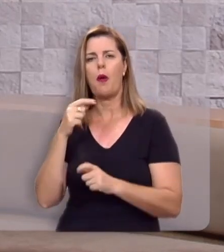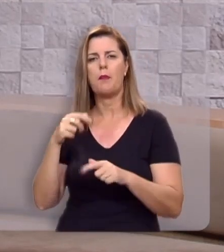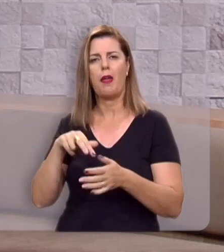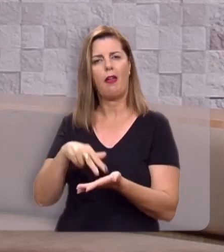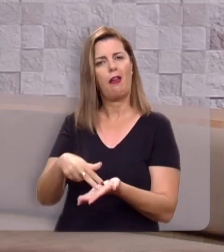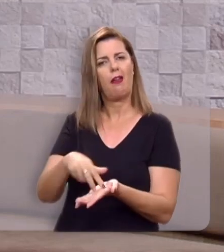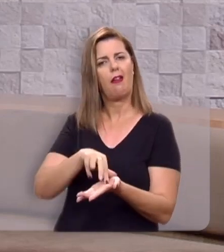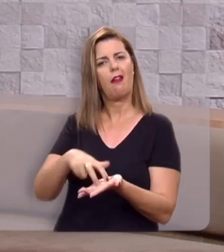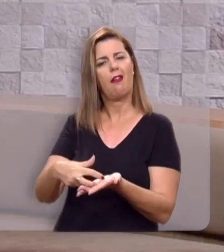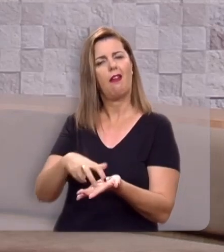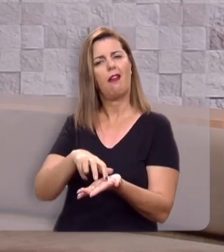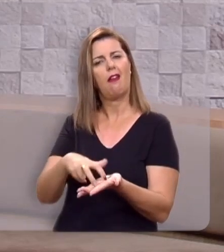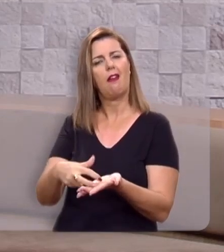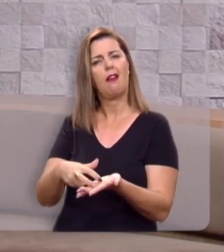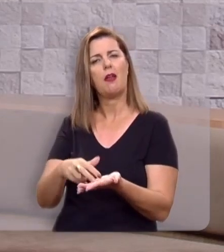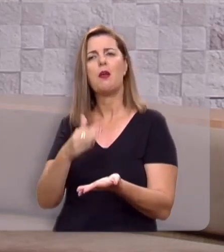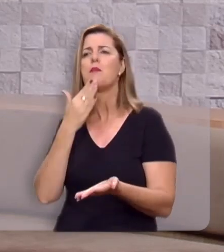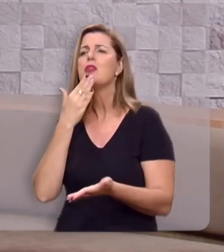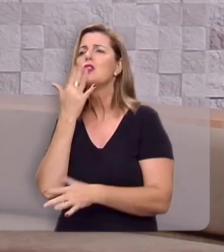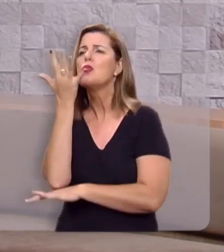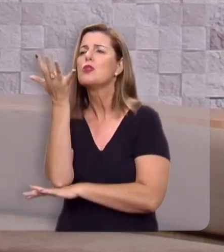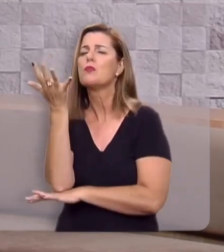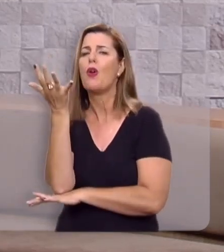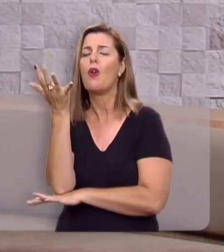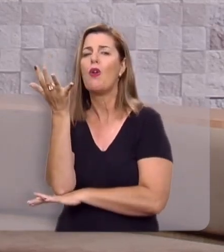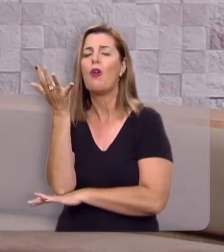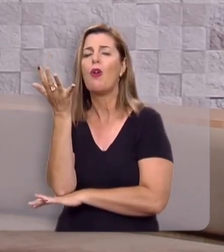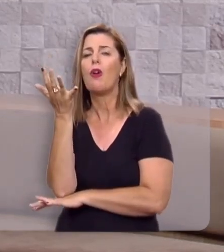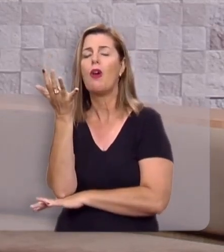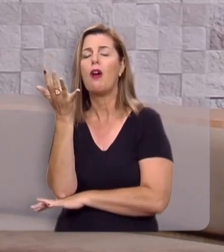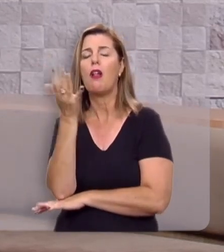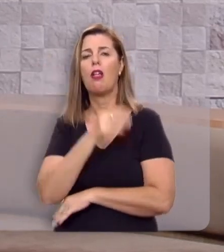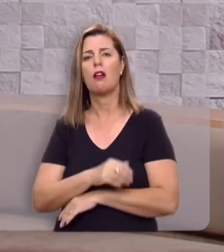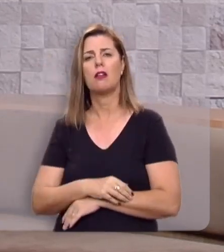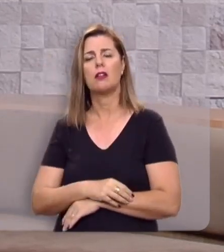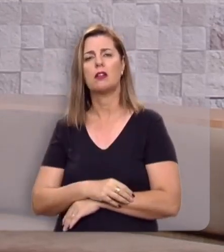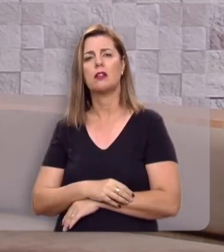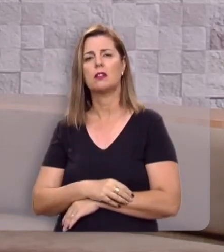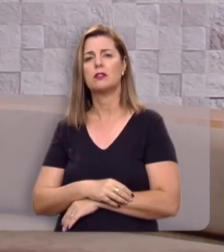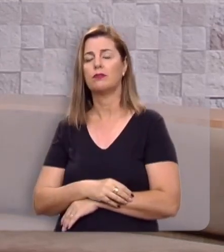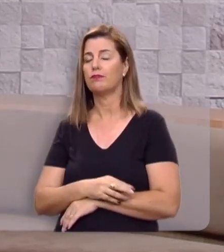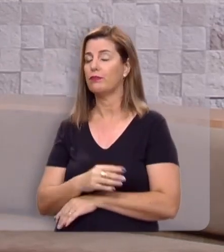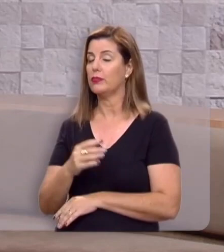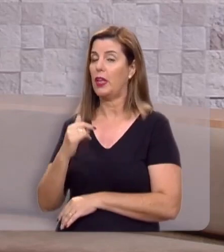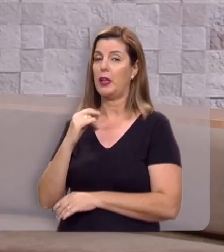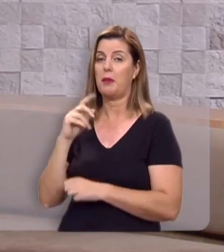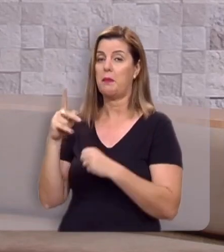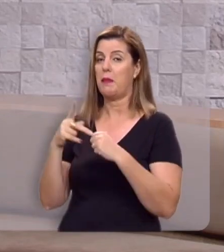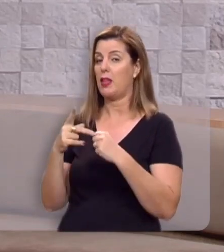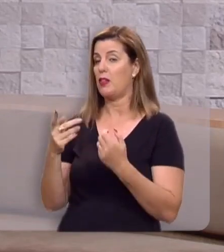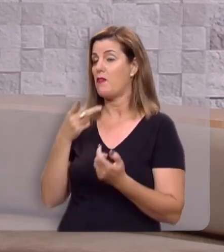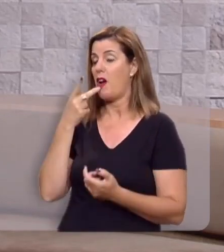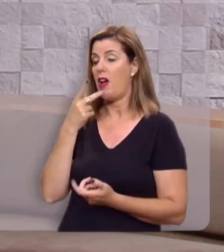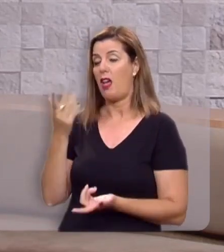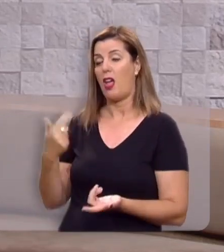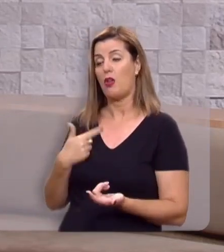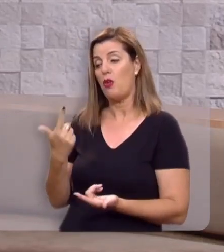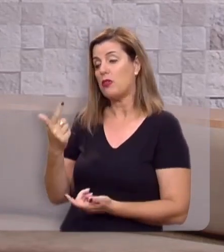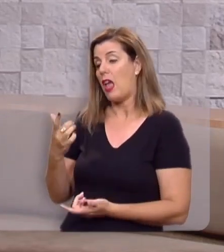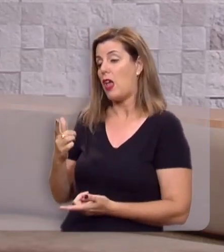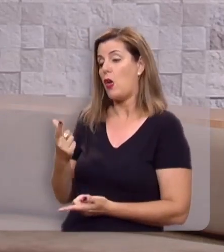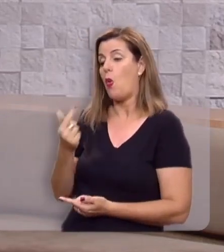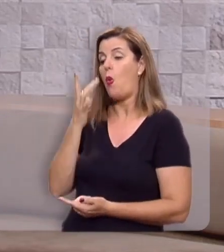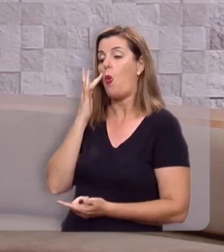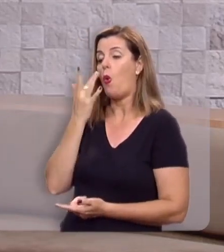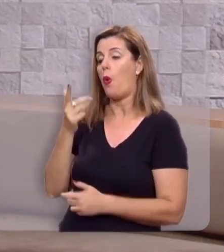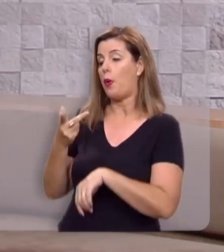paralítico e pediu uma esmola para eles. E eles responderam: nós não temos ouro,